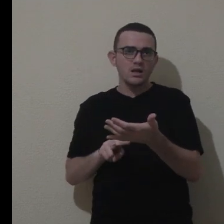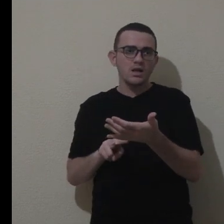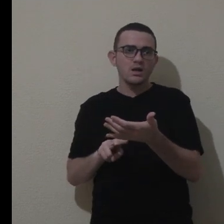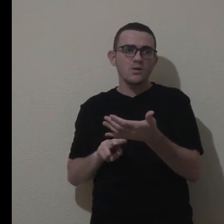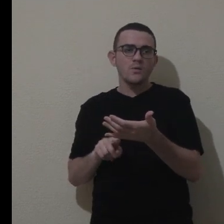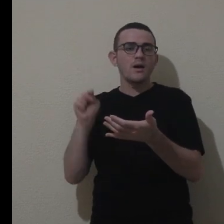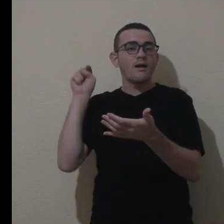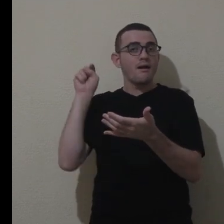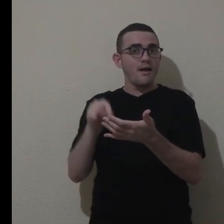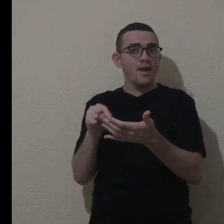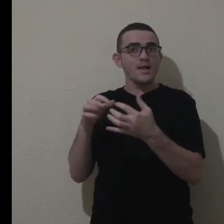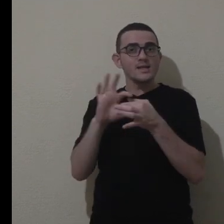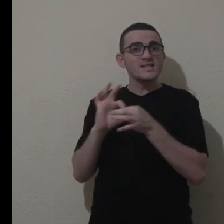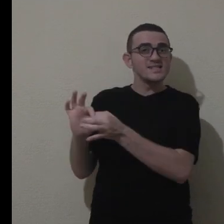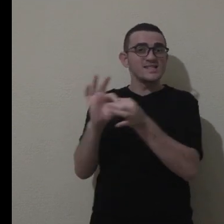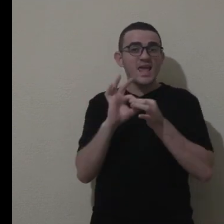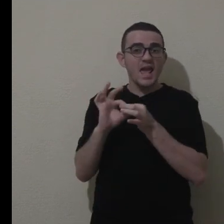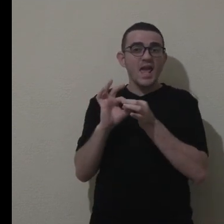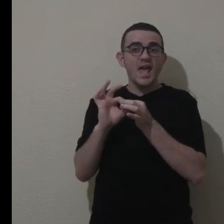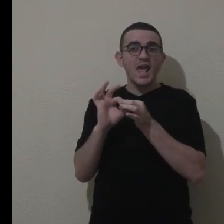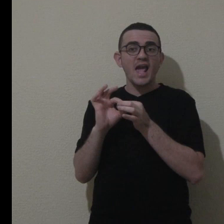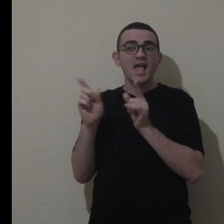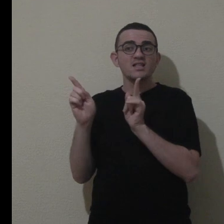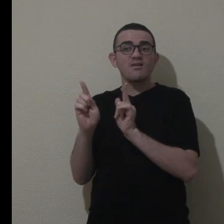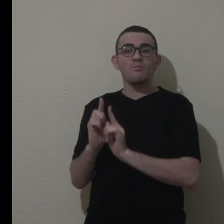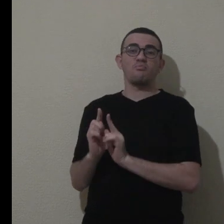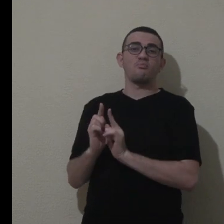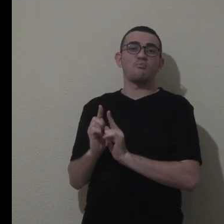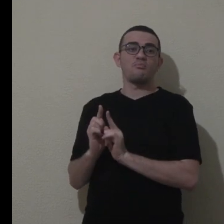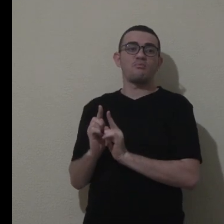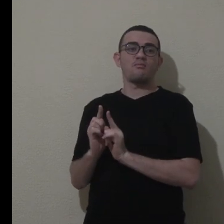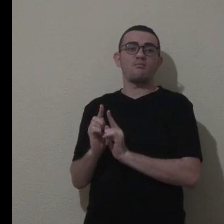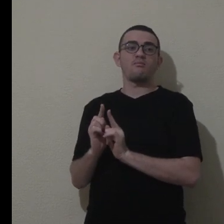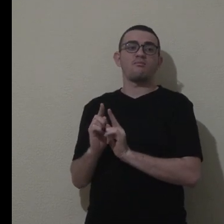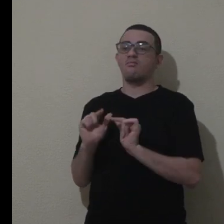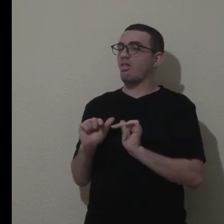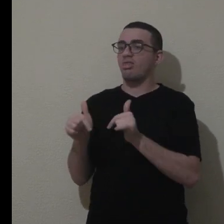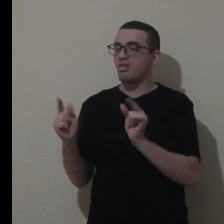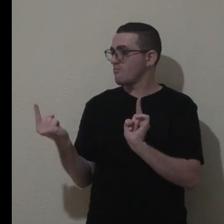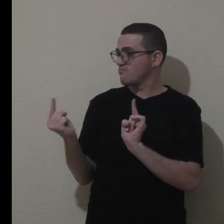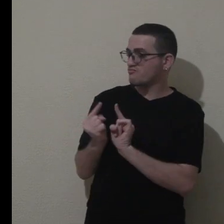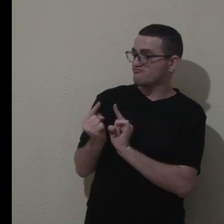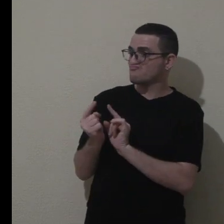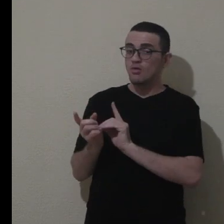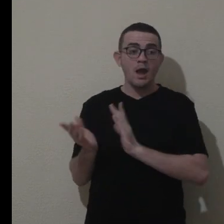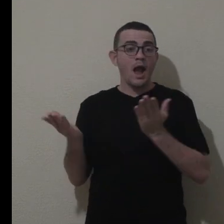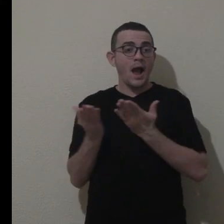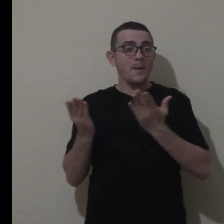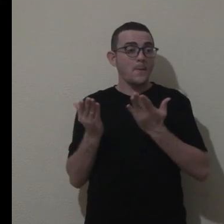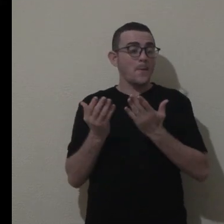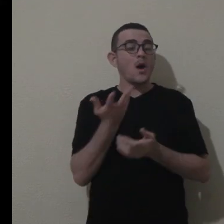mães que liam, essas redes estavam menos ativas, né? Em